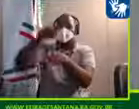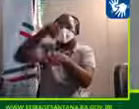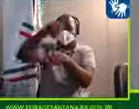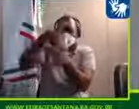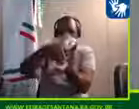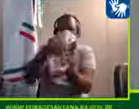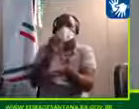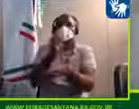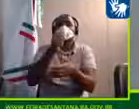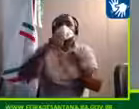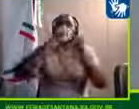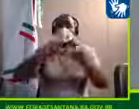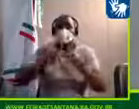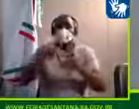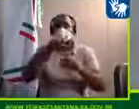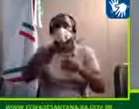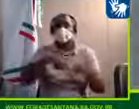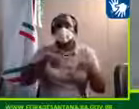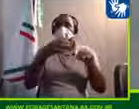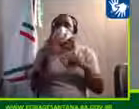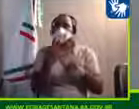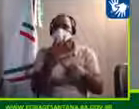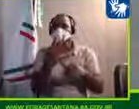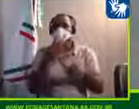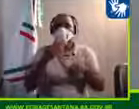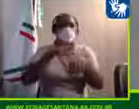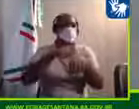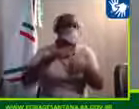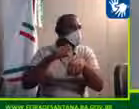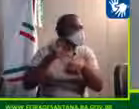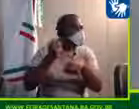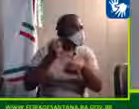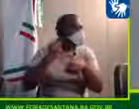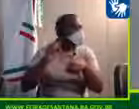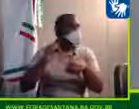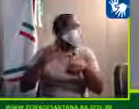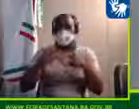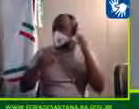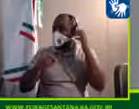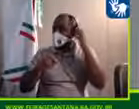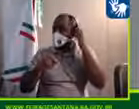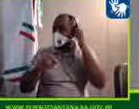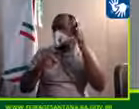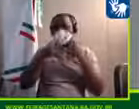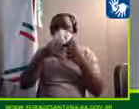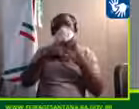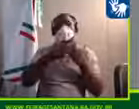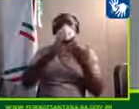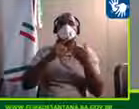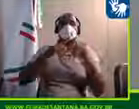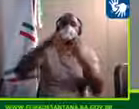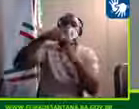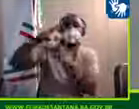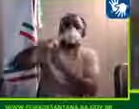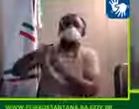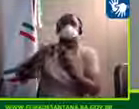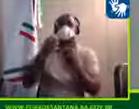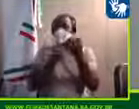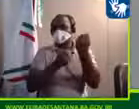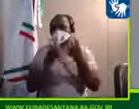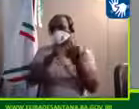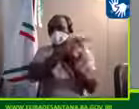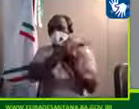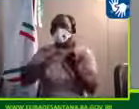de aplicativo 24 horas e delivery 24 horas. Daqui a pouco, senhor prefeito, já vai estar publicado nas redes sociais da prefeitura